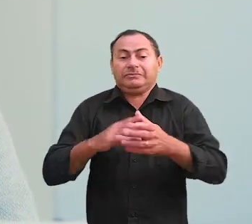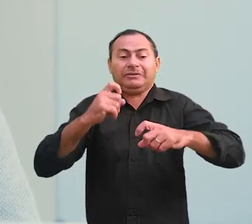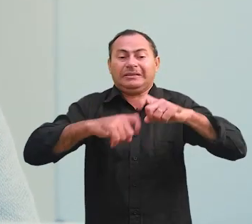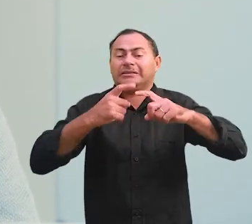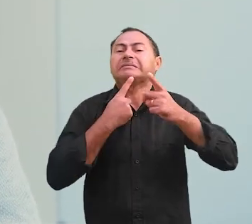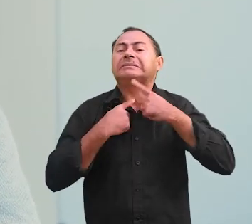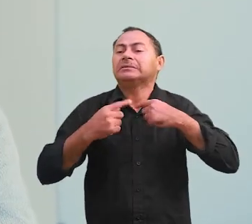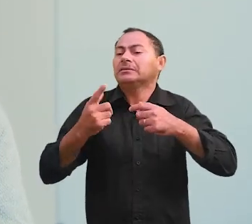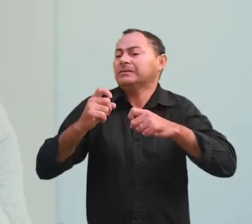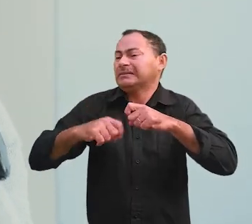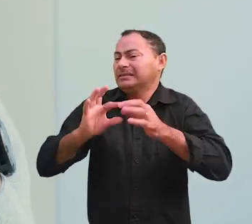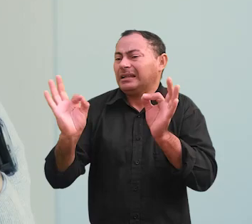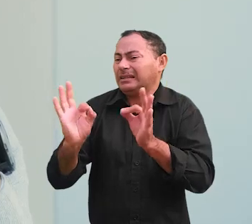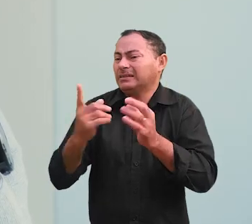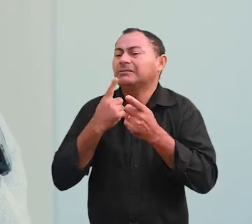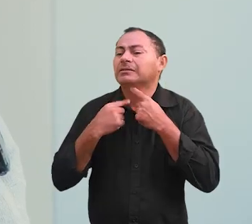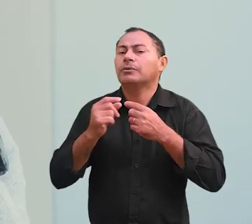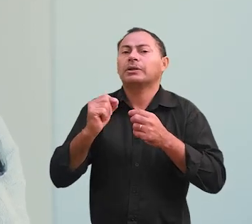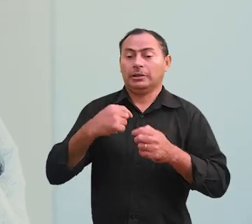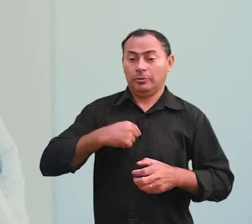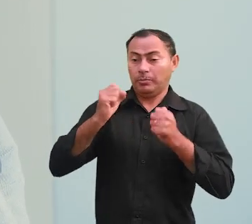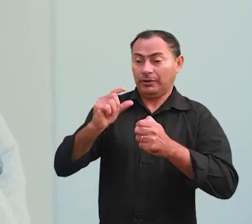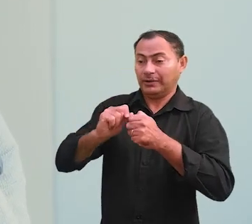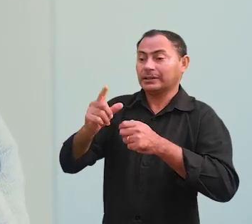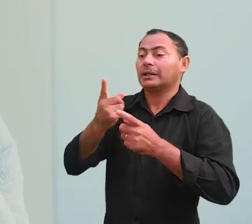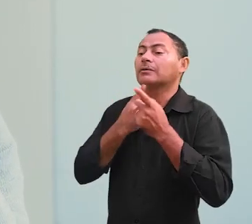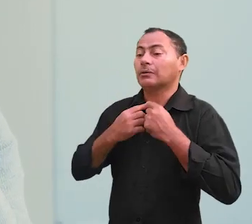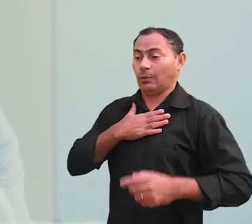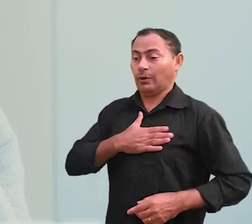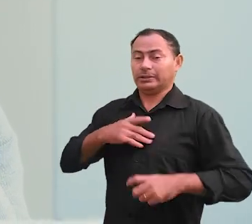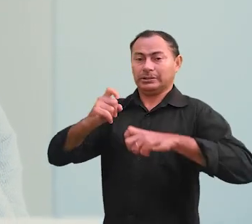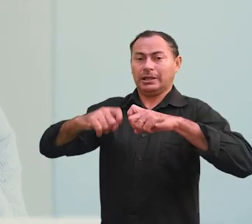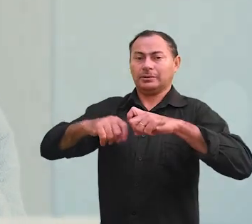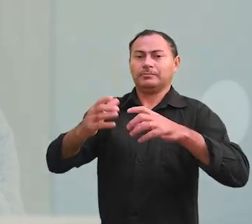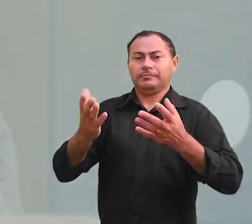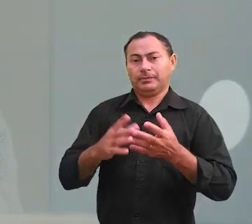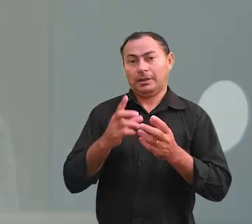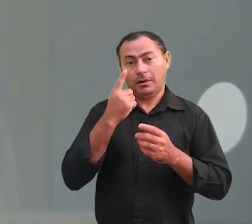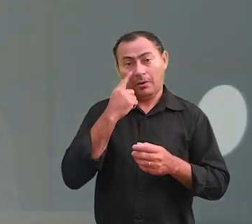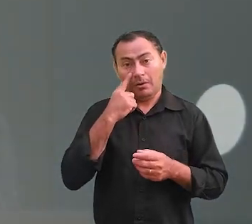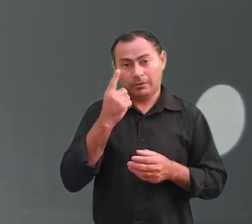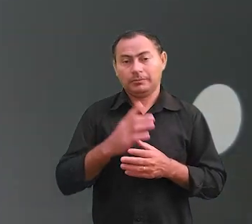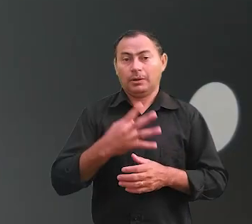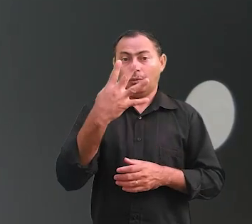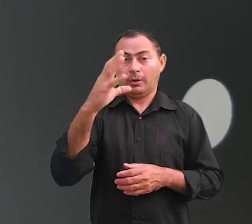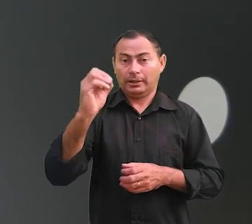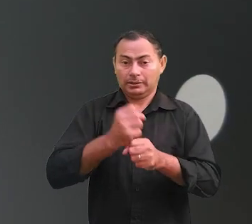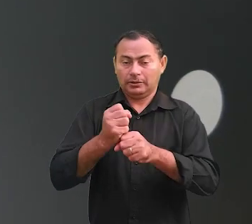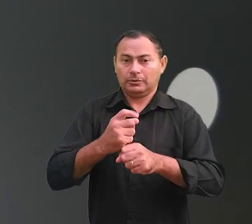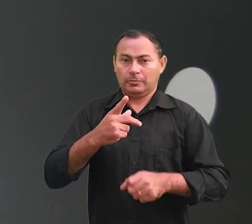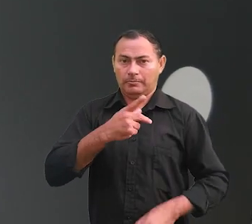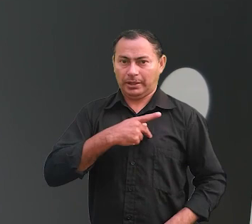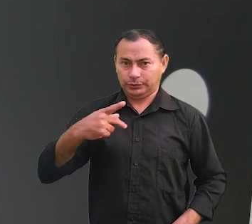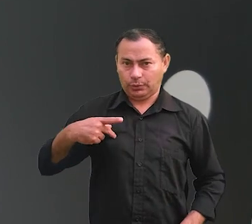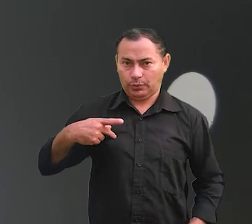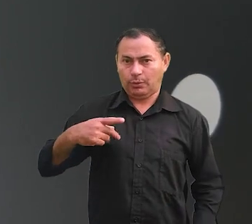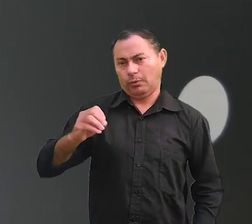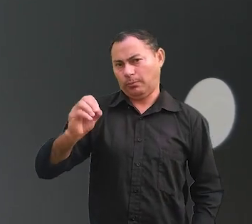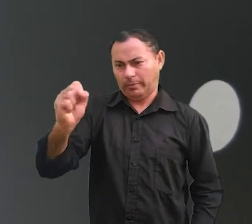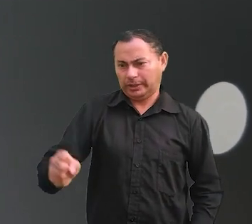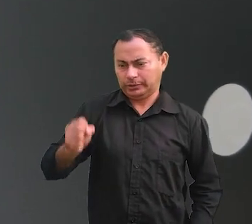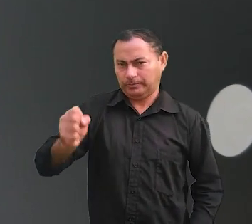interesse em sexo o que posso fazer para criar as interesse por sexo e olha nos 40 anos como